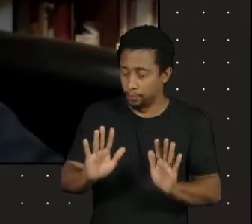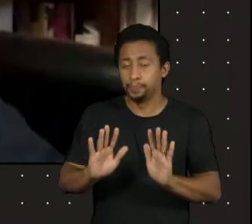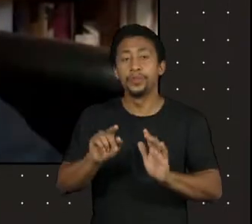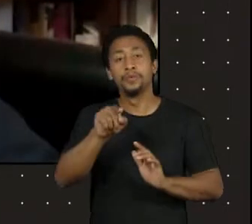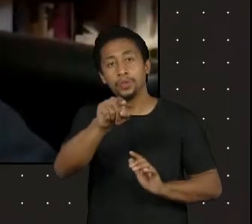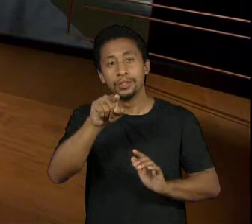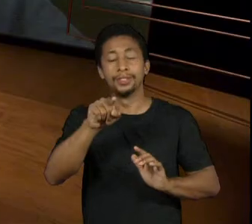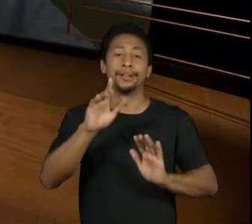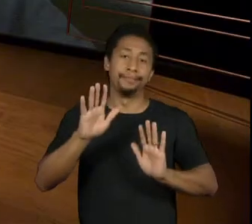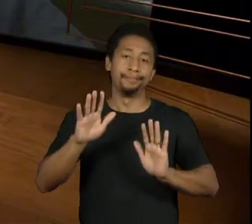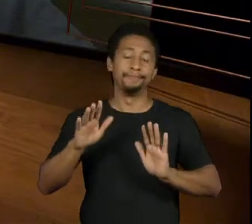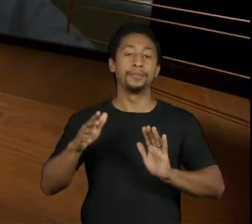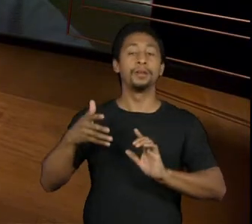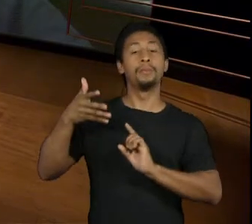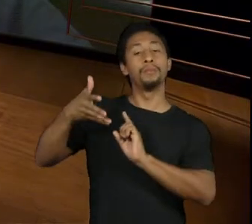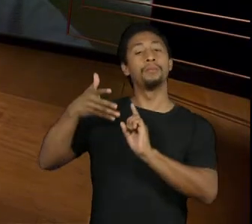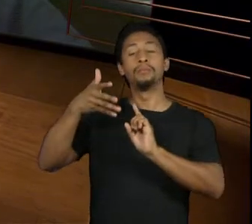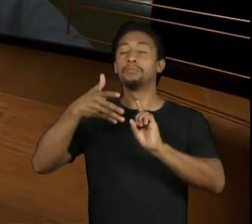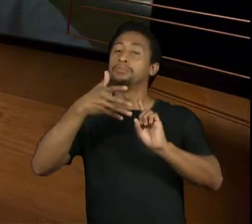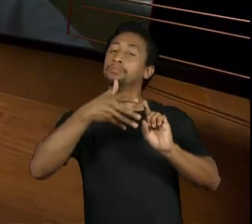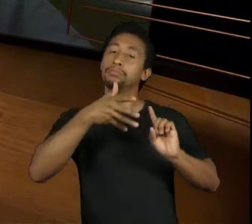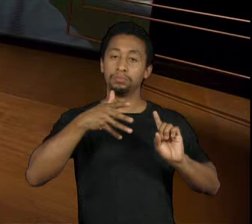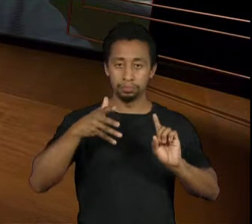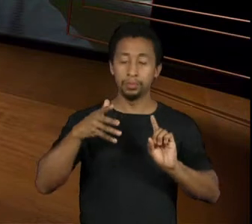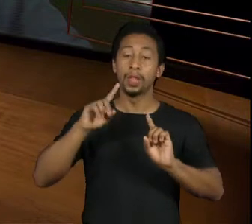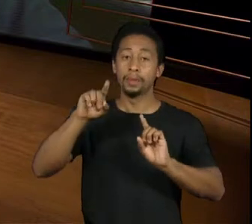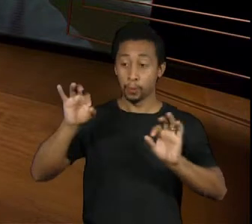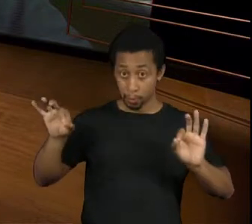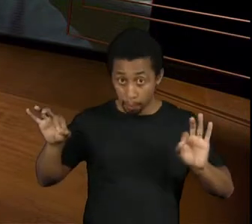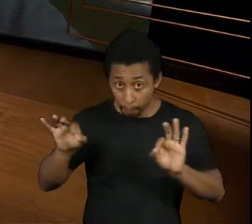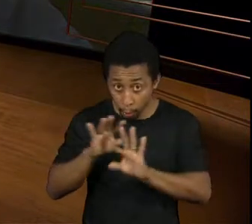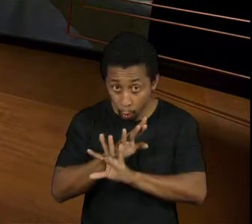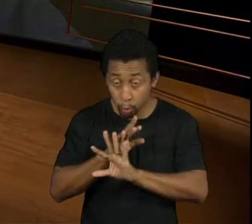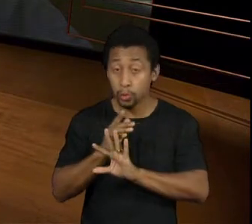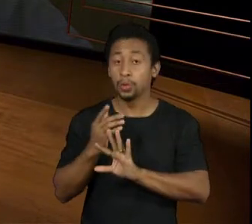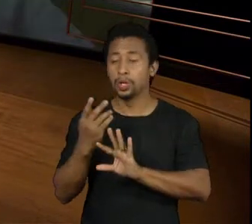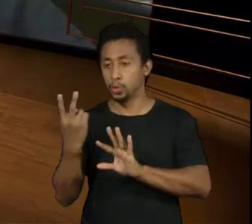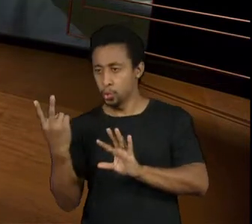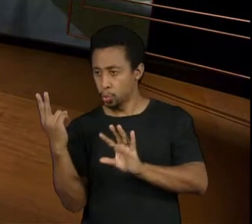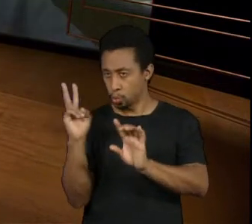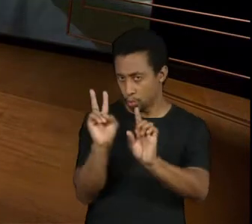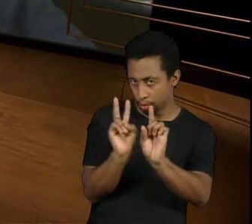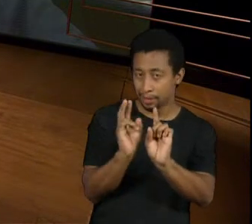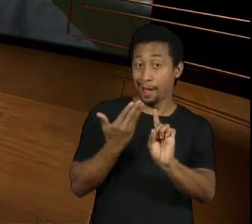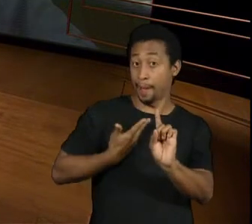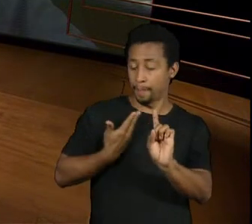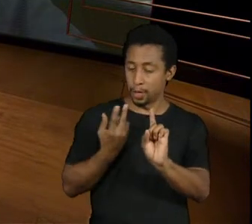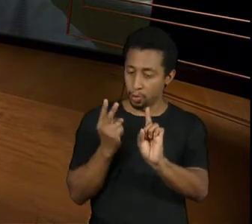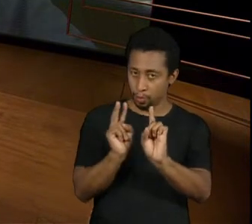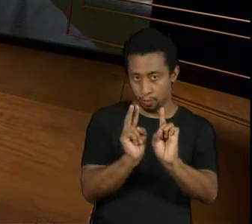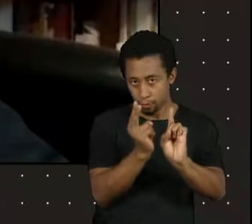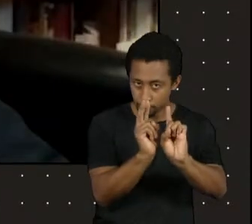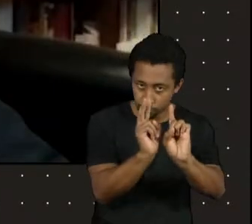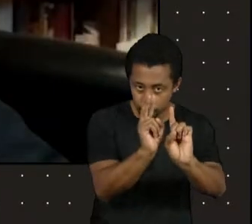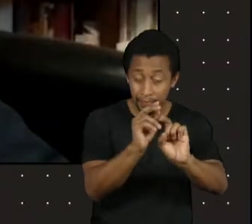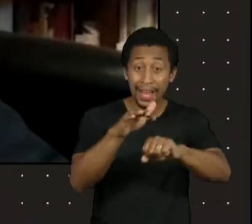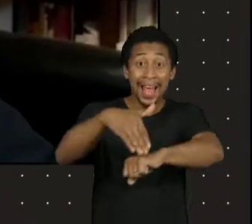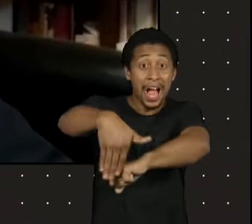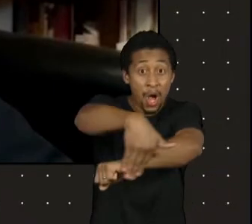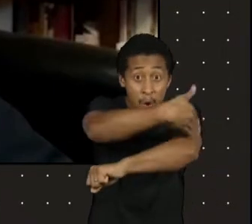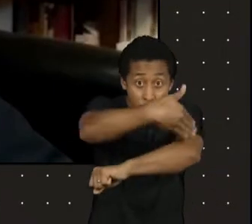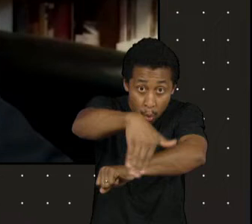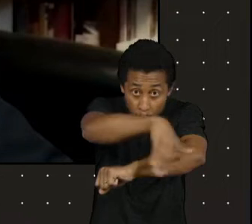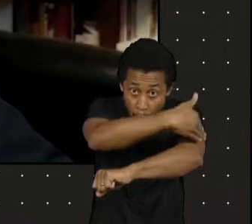de batina, né, acompanhado de um companheiro, um ou dois, né, e vai para a estrada, para a